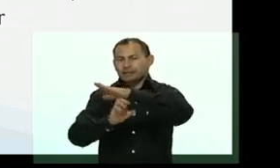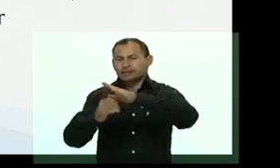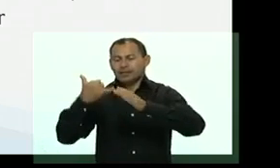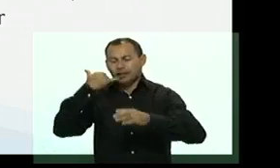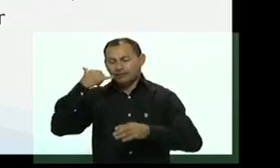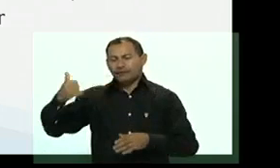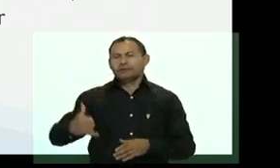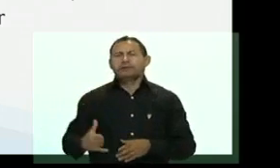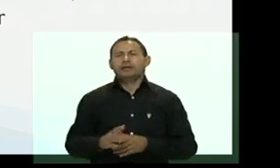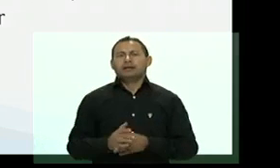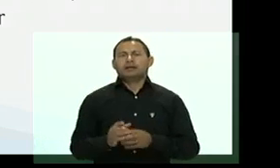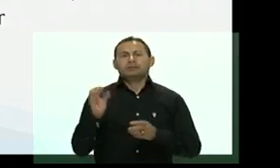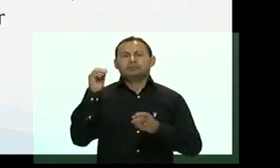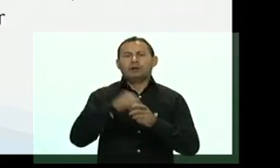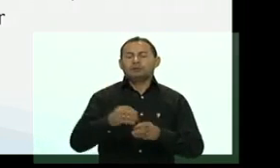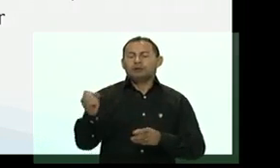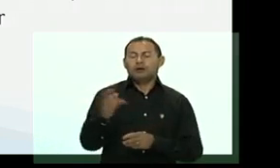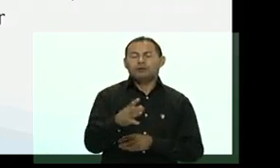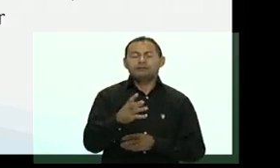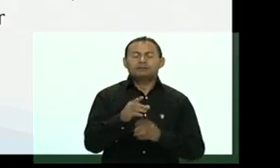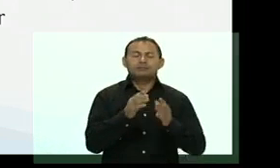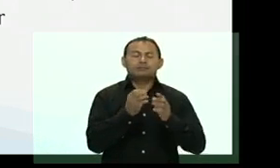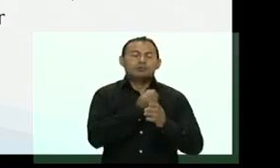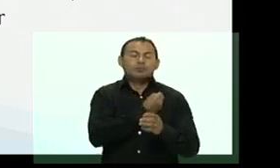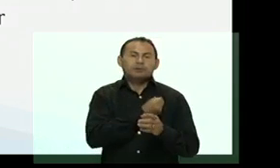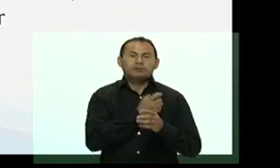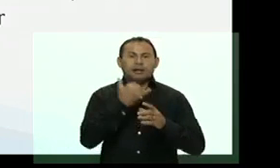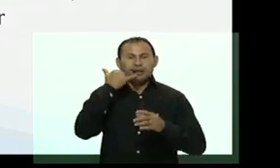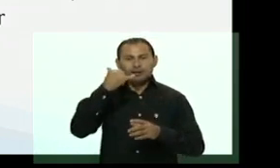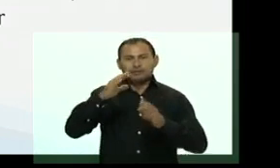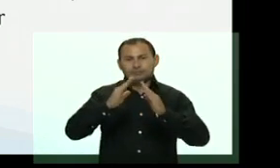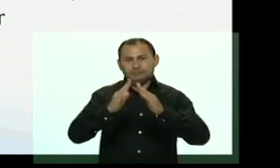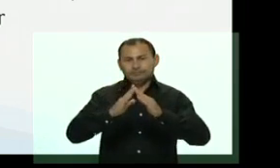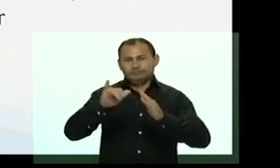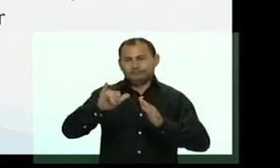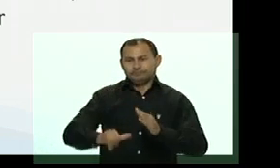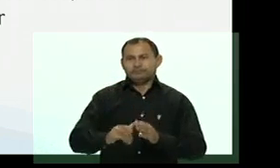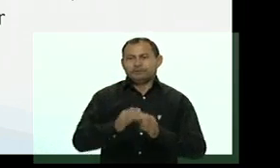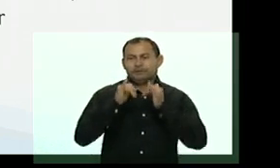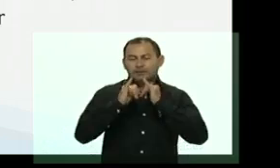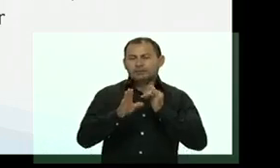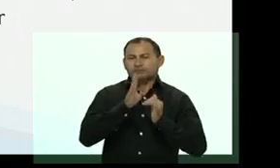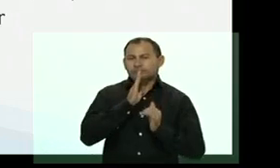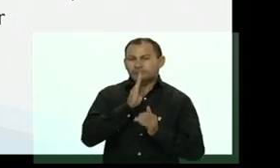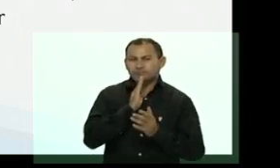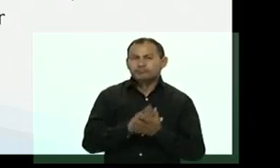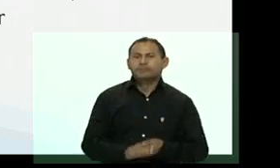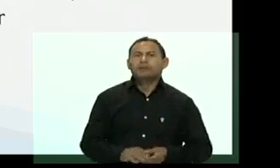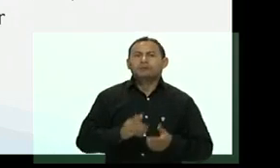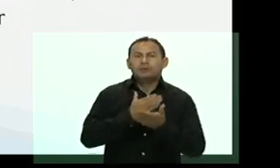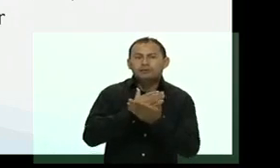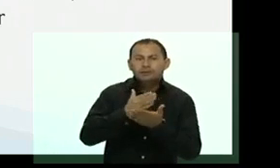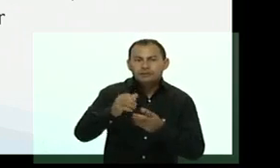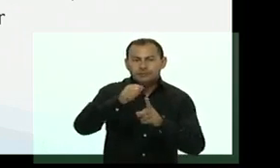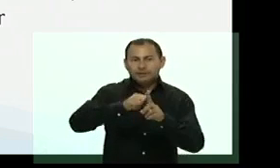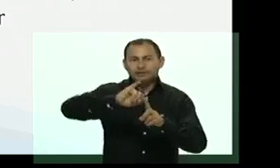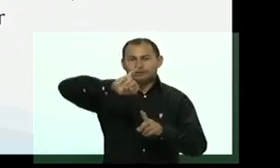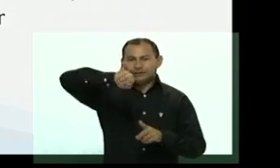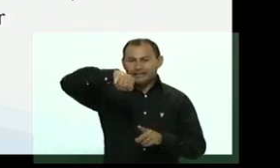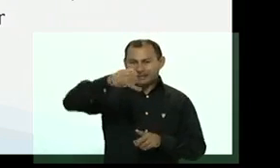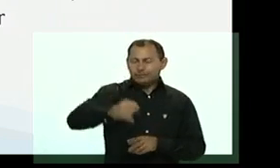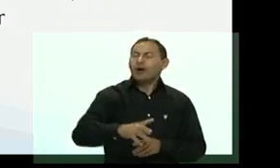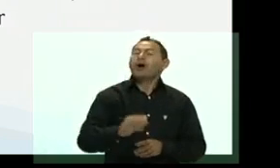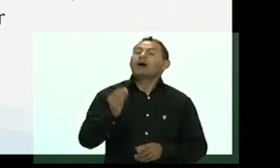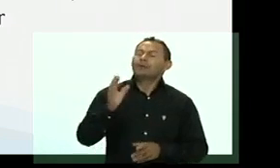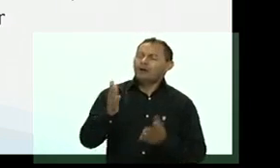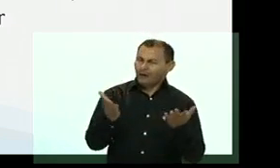de novas linhas residenciais que deverá instalar em um dado mês. No início de janeiro, olha lá, vamos